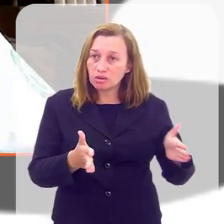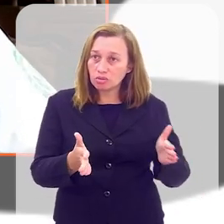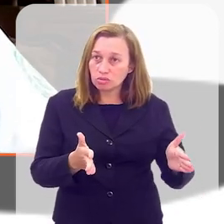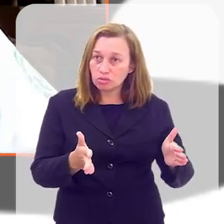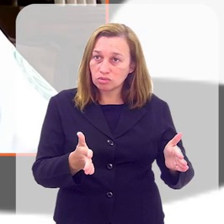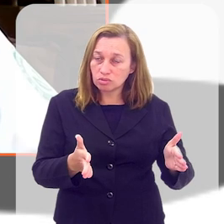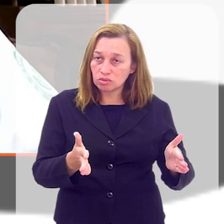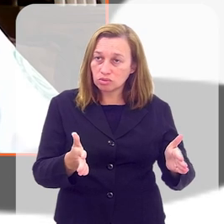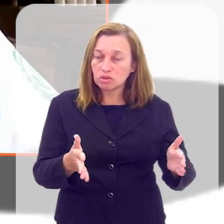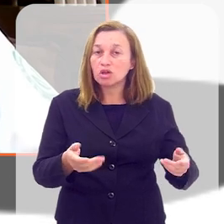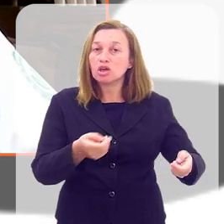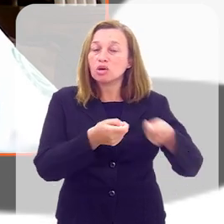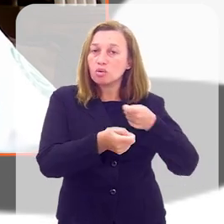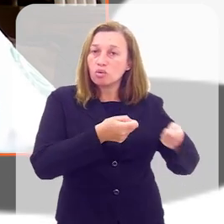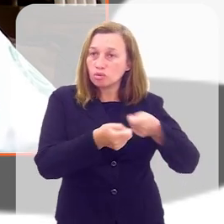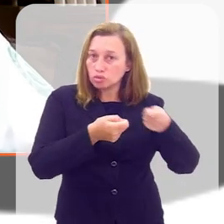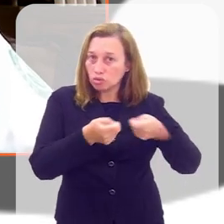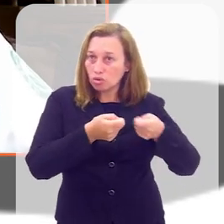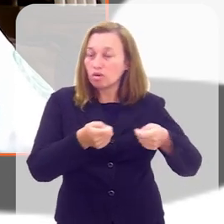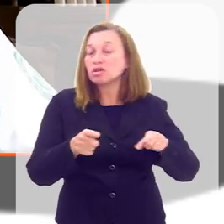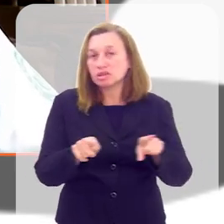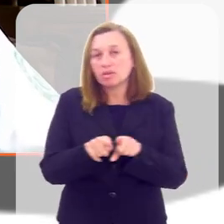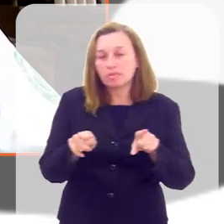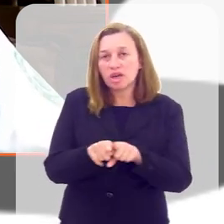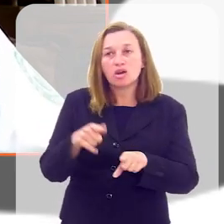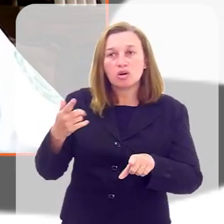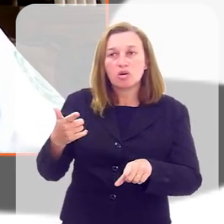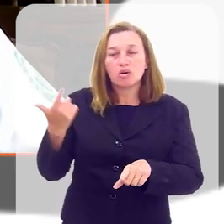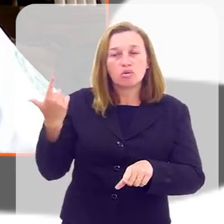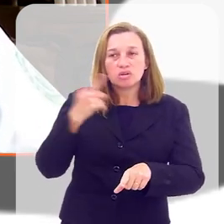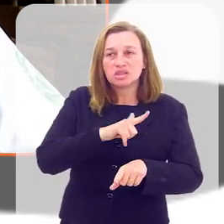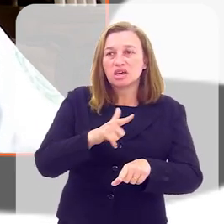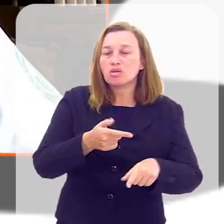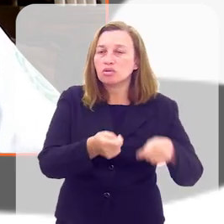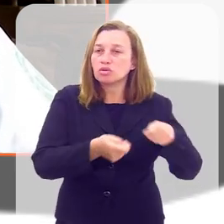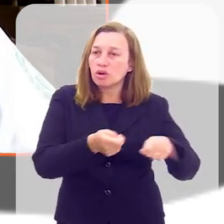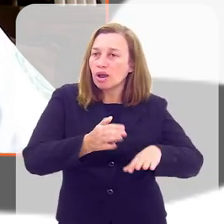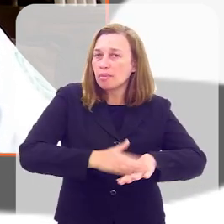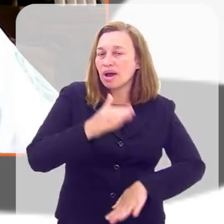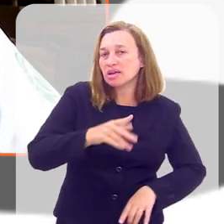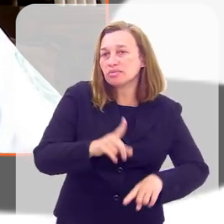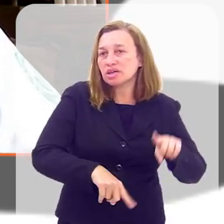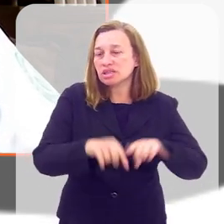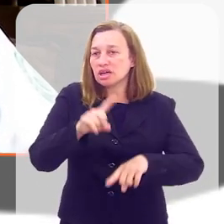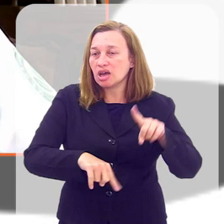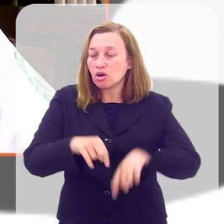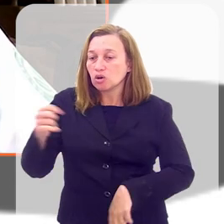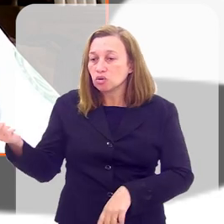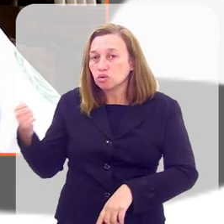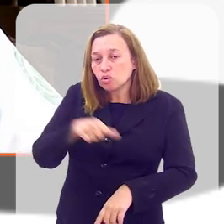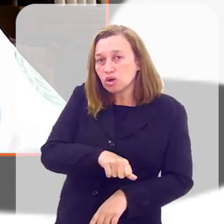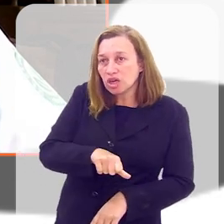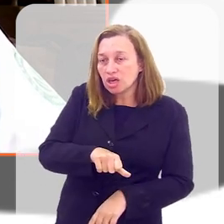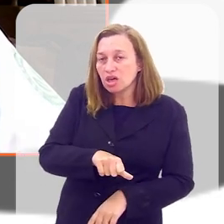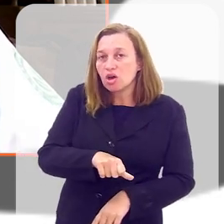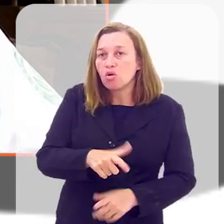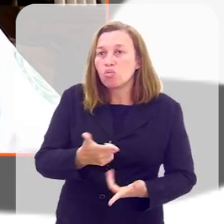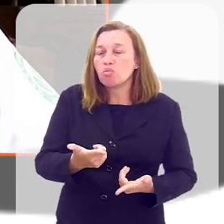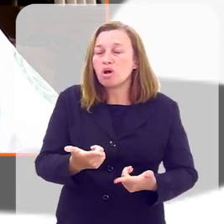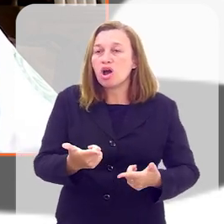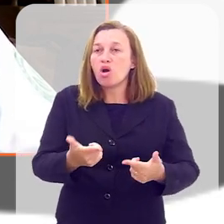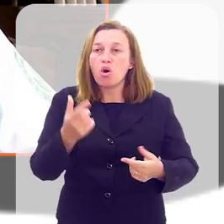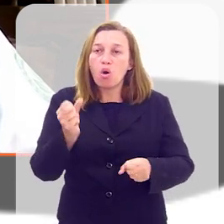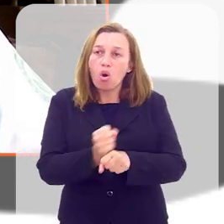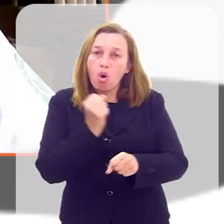e de elementos mais controláveis a gente consegue controlar mais os materiais do que numa obra que se dê muito desperdício algo